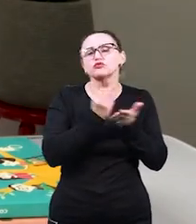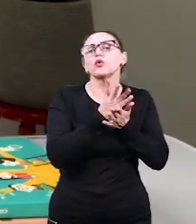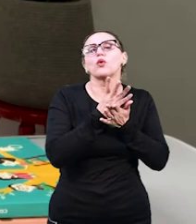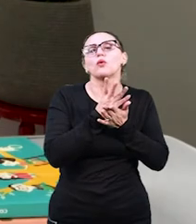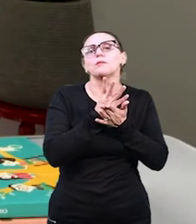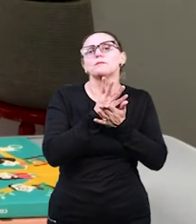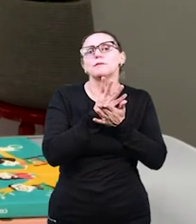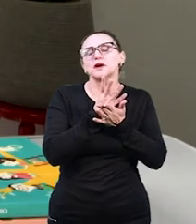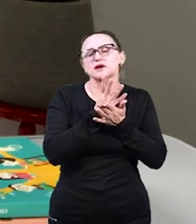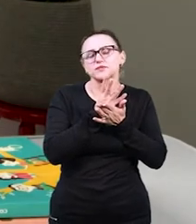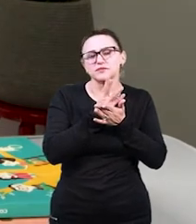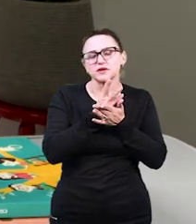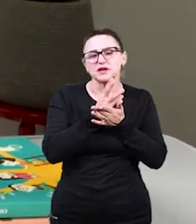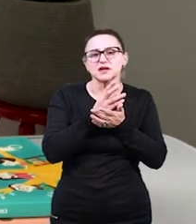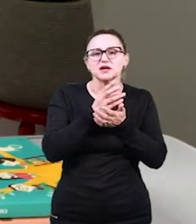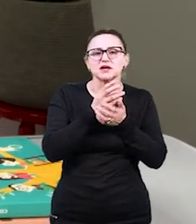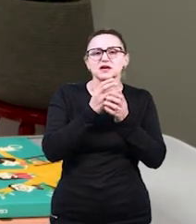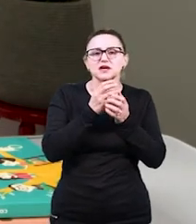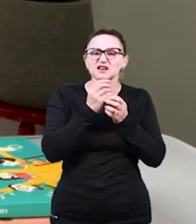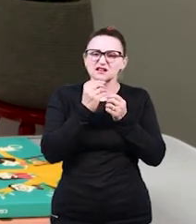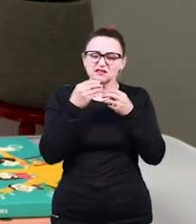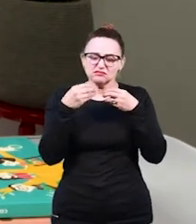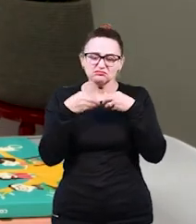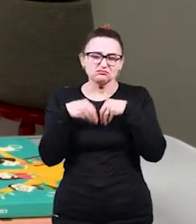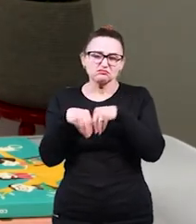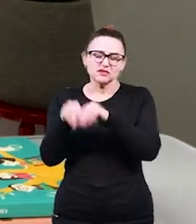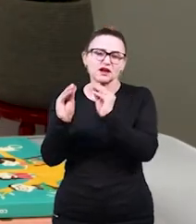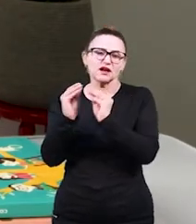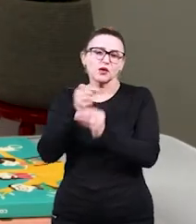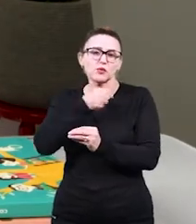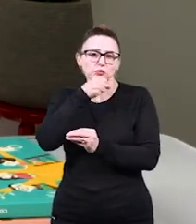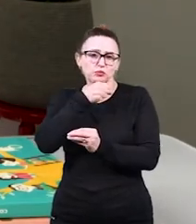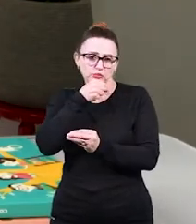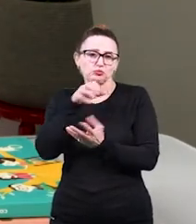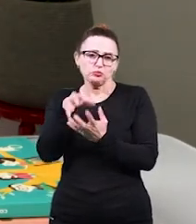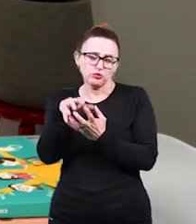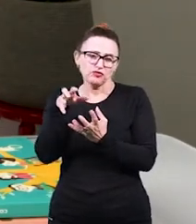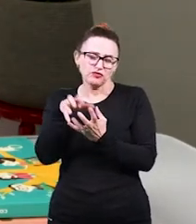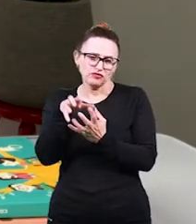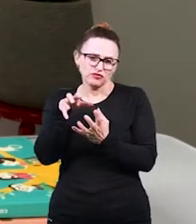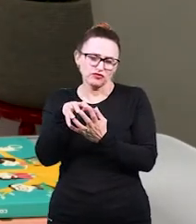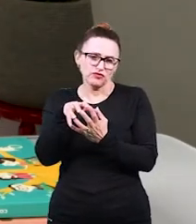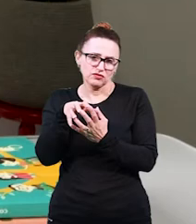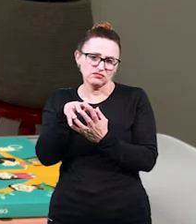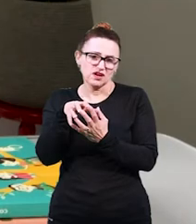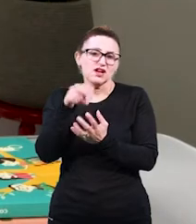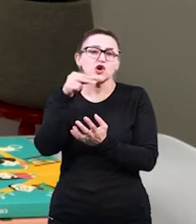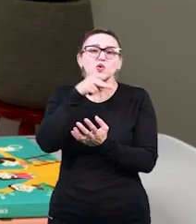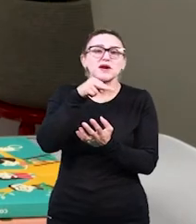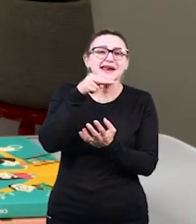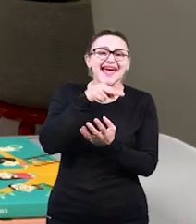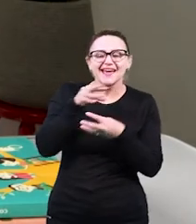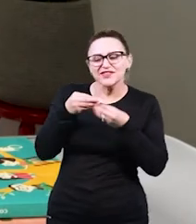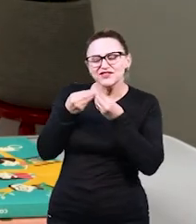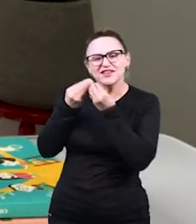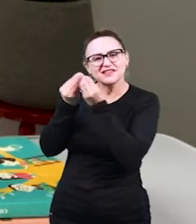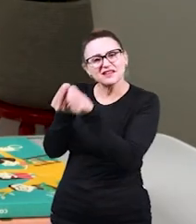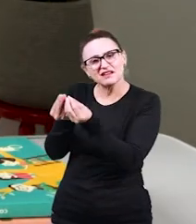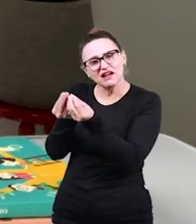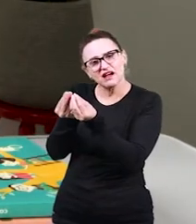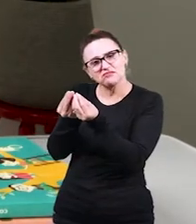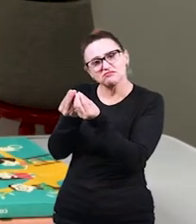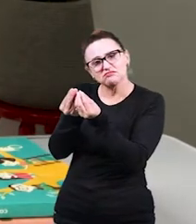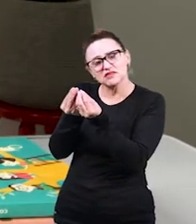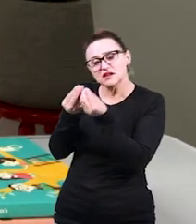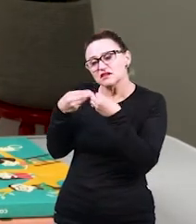criança, entregue os lençóis para o avô. Quando o menino vai entregar os lençóis, ele entrega